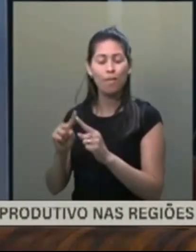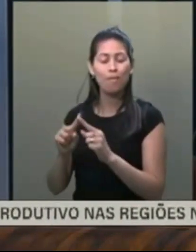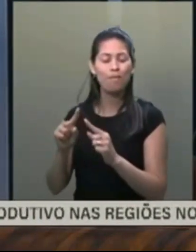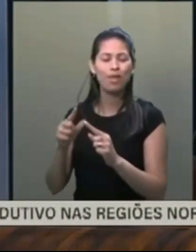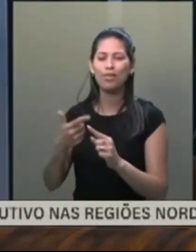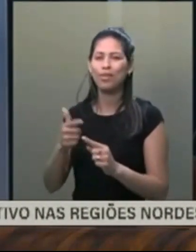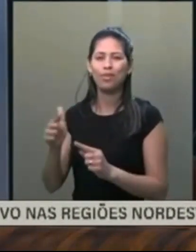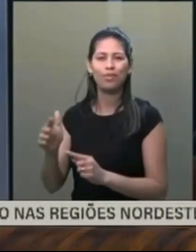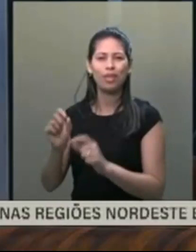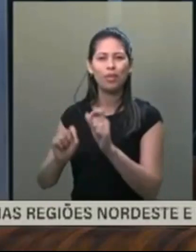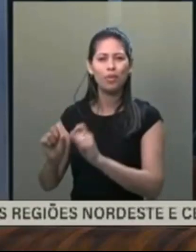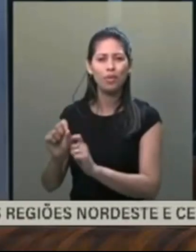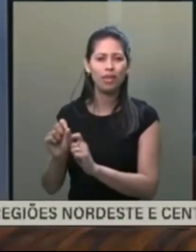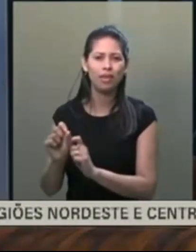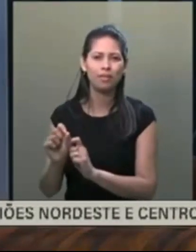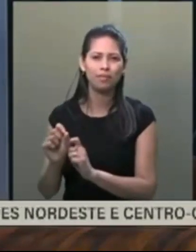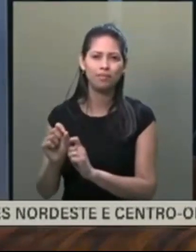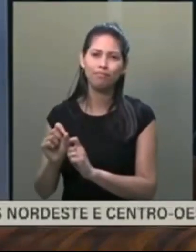não há